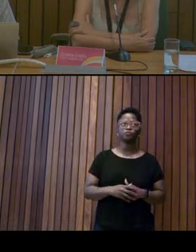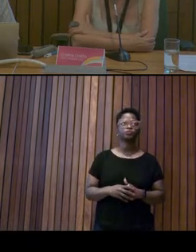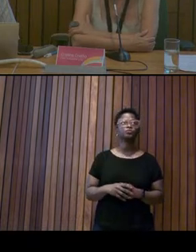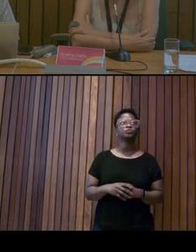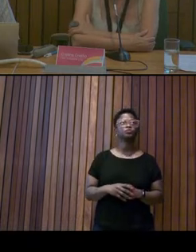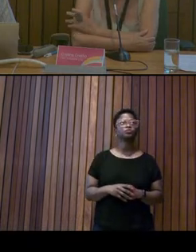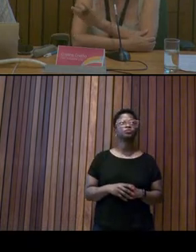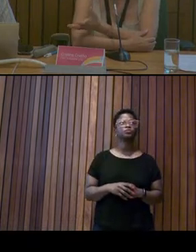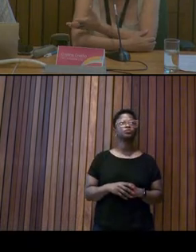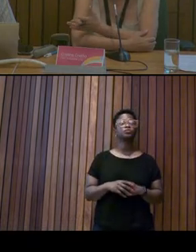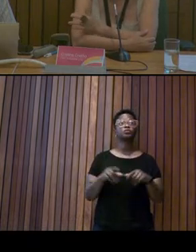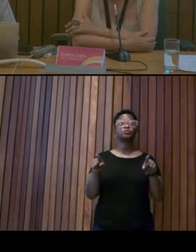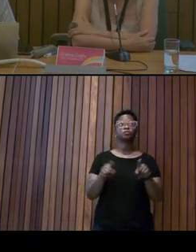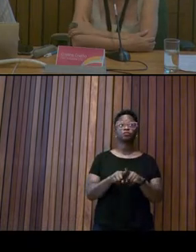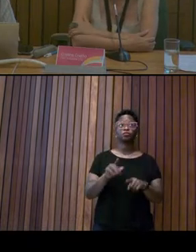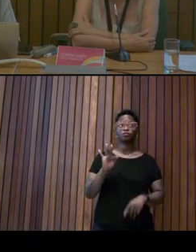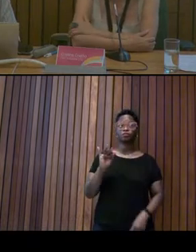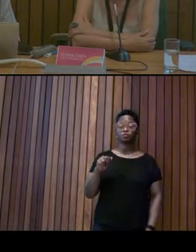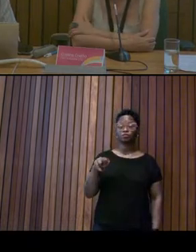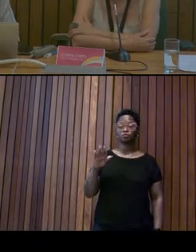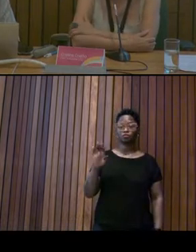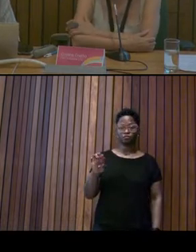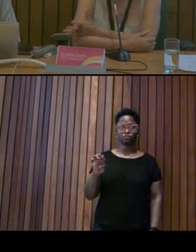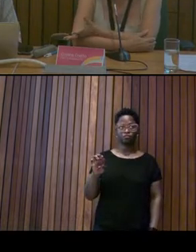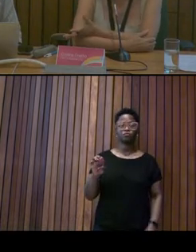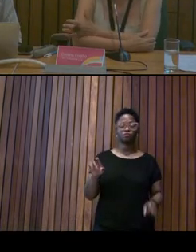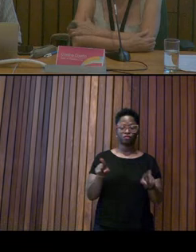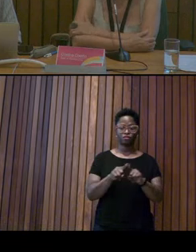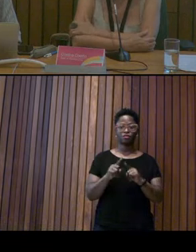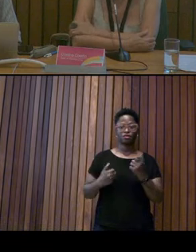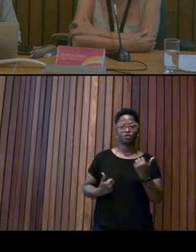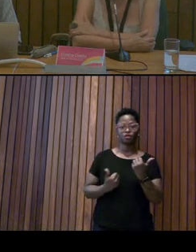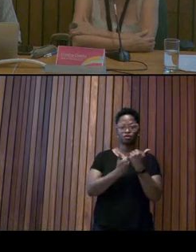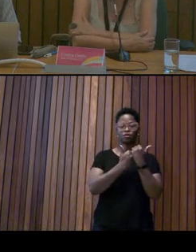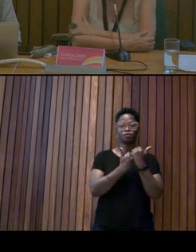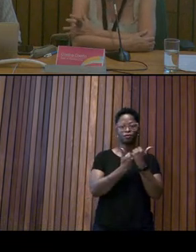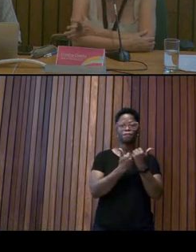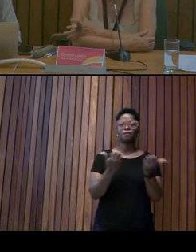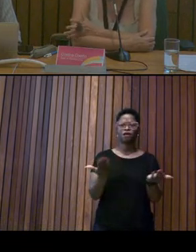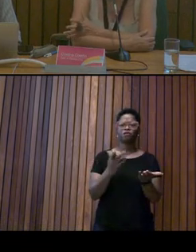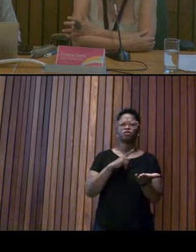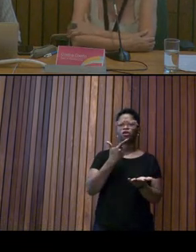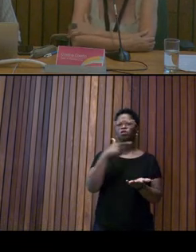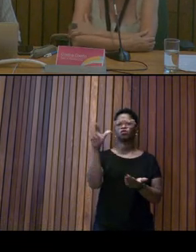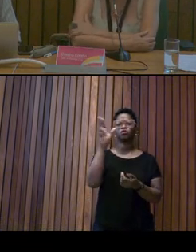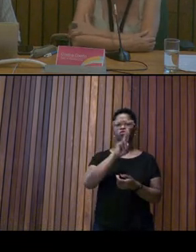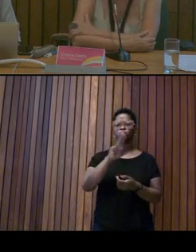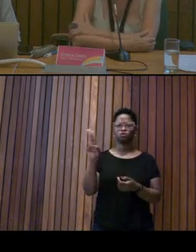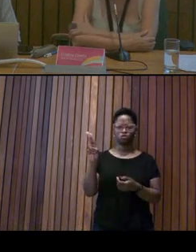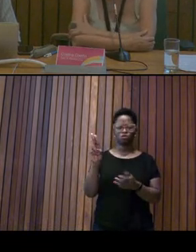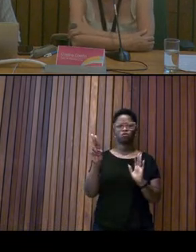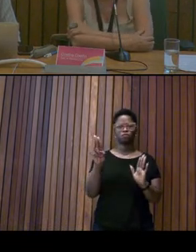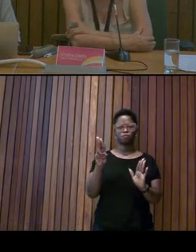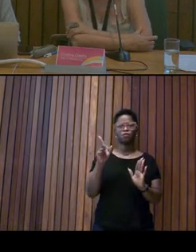E também a Fabiane Gaspar, que assessora de... Agora tem outro nome, né?